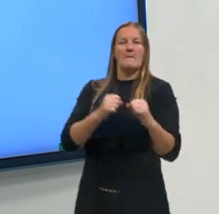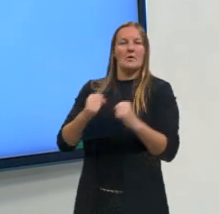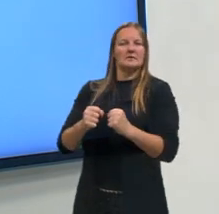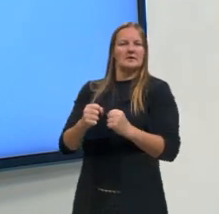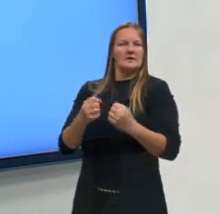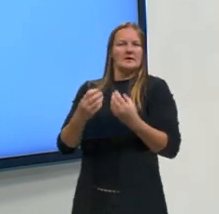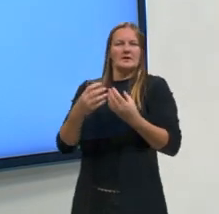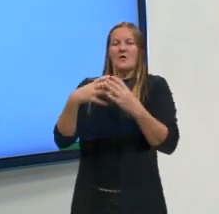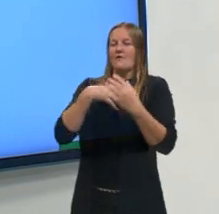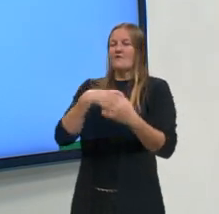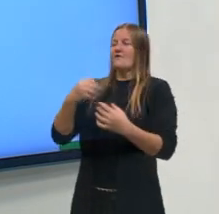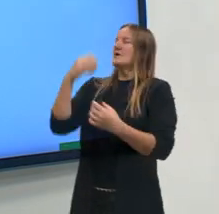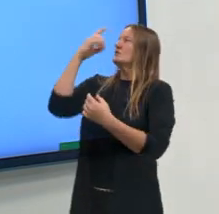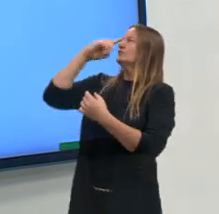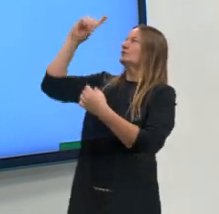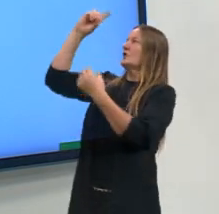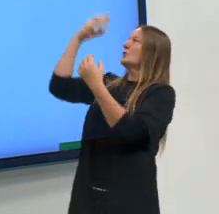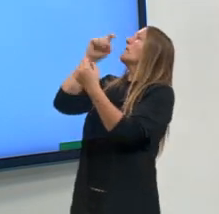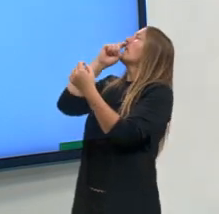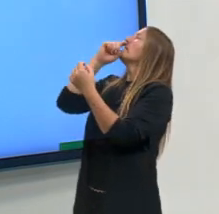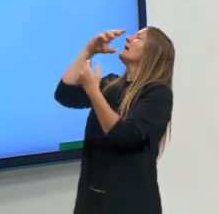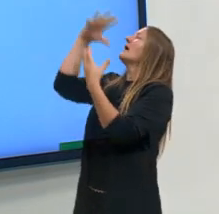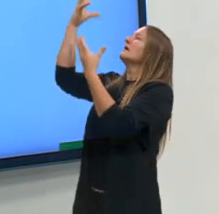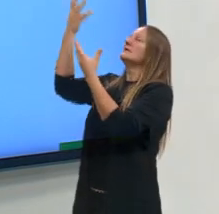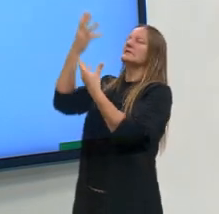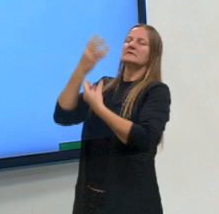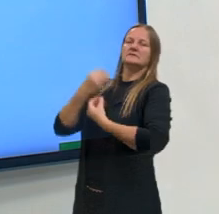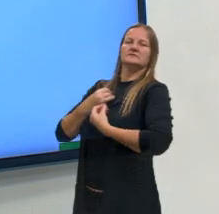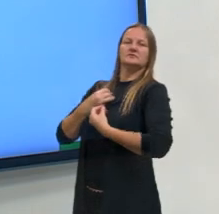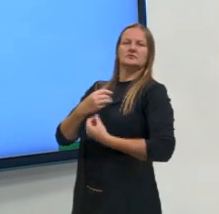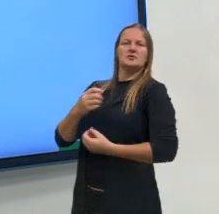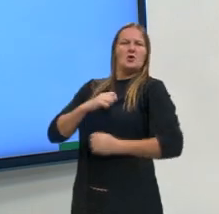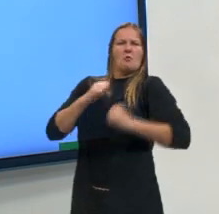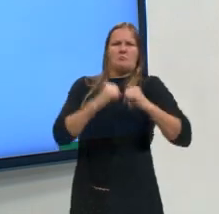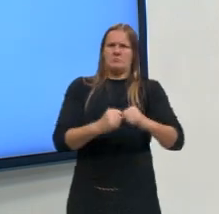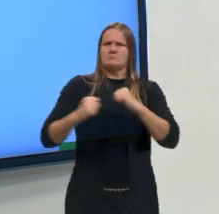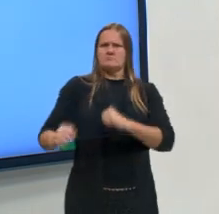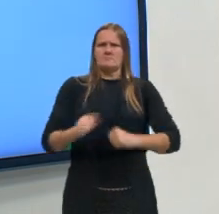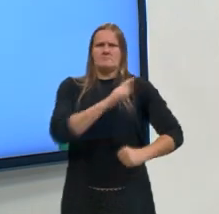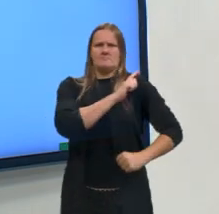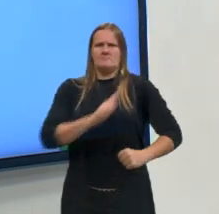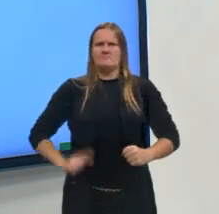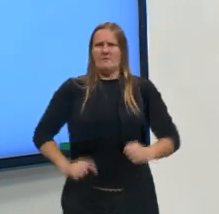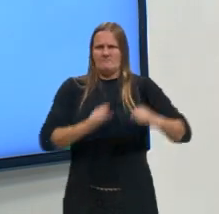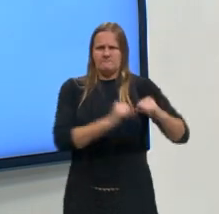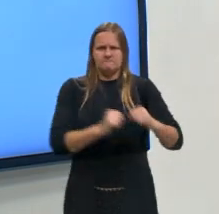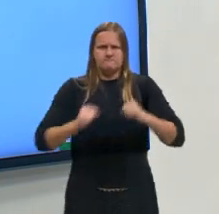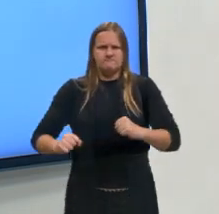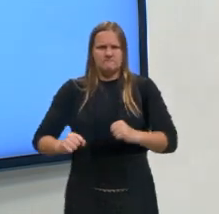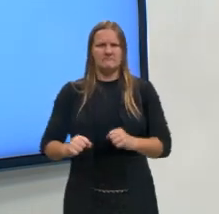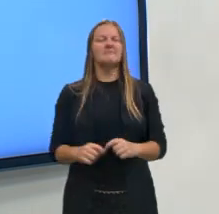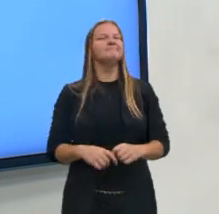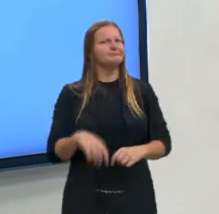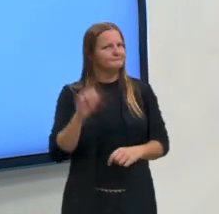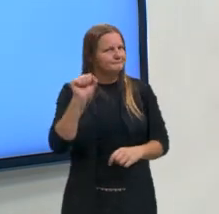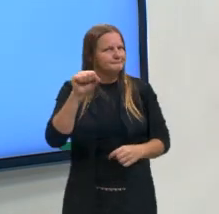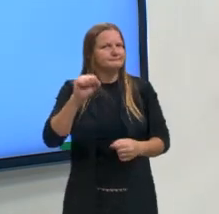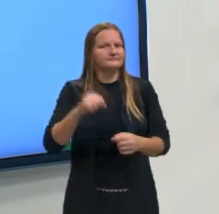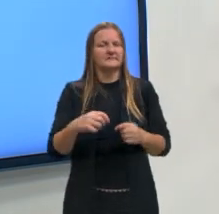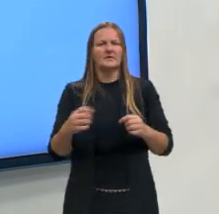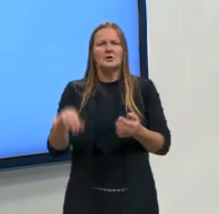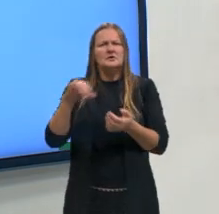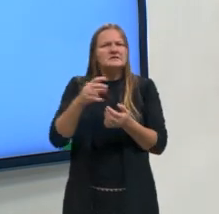porque eles eram os filhos o Nascido para governar e esses eupátridas então eles